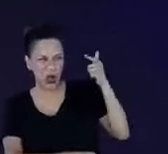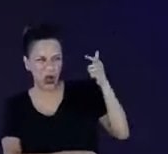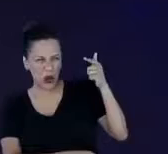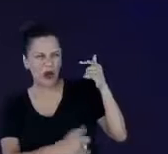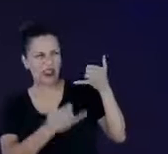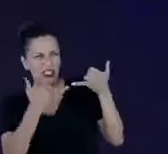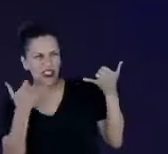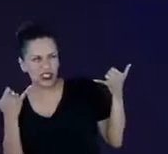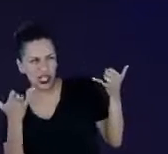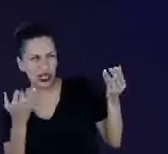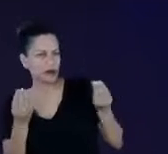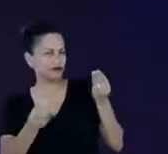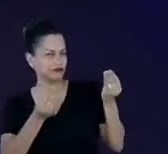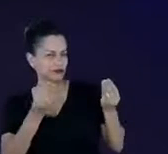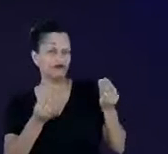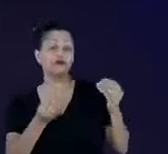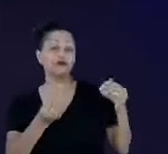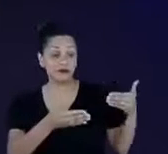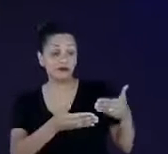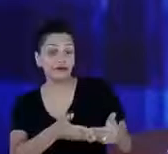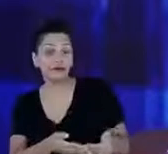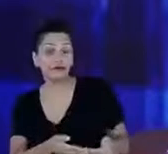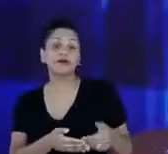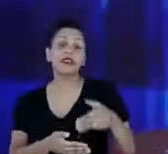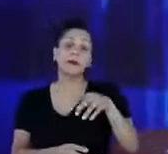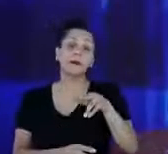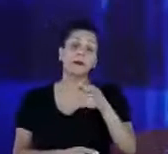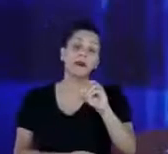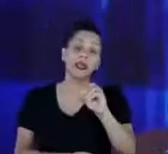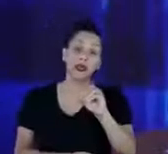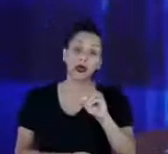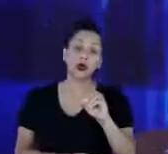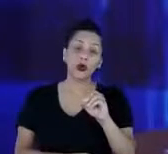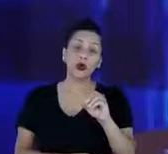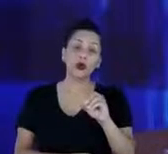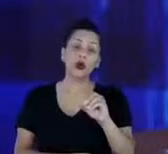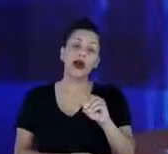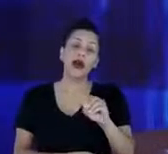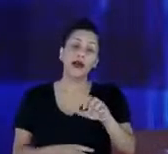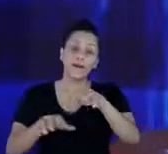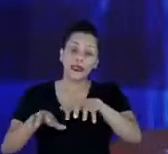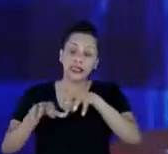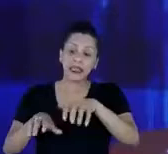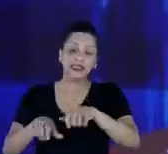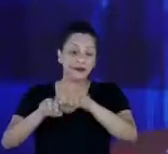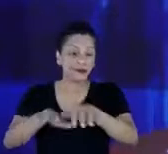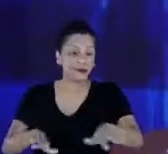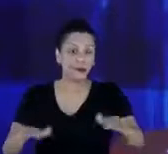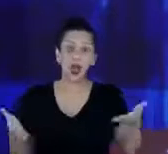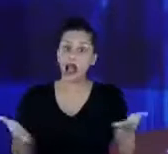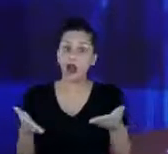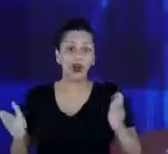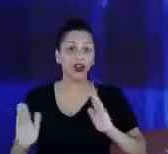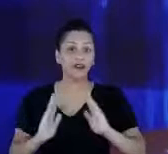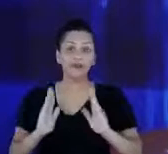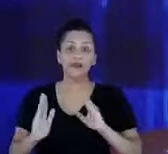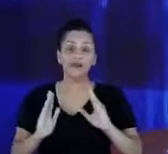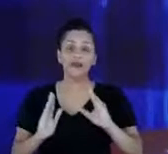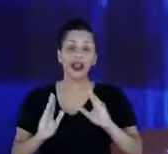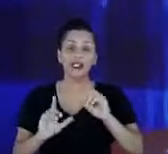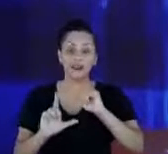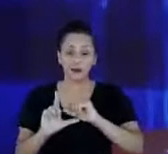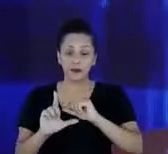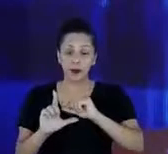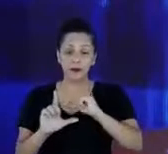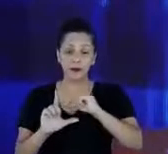tempo ainda com a micro e minigeração distribuída e agora está nessa fase que você colocou das baterias de carros